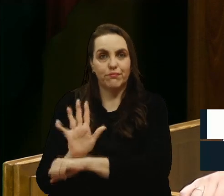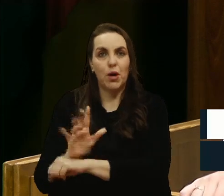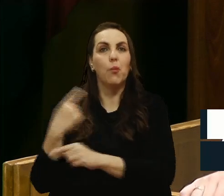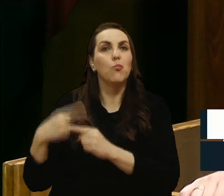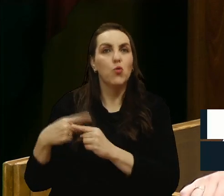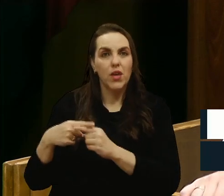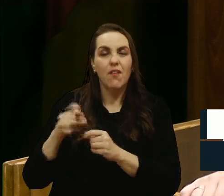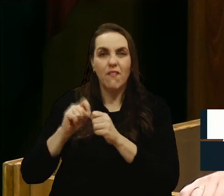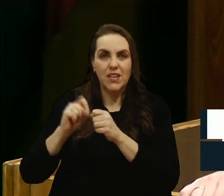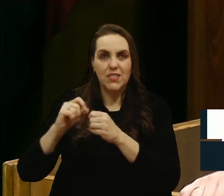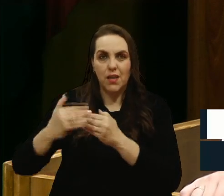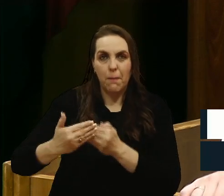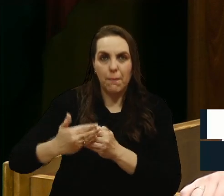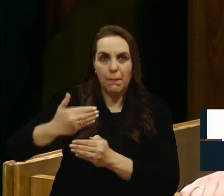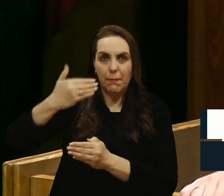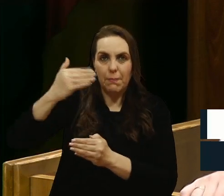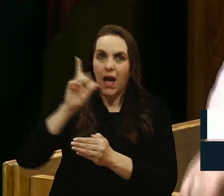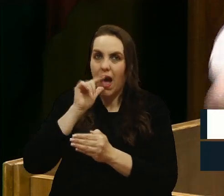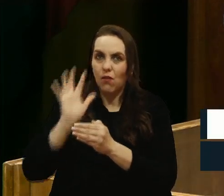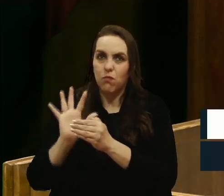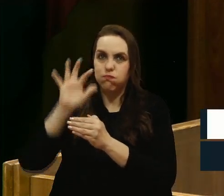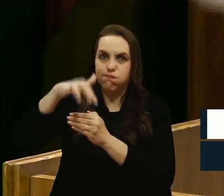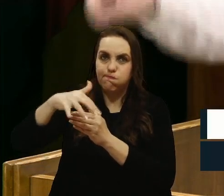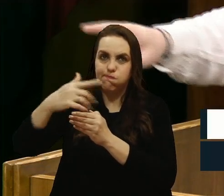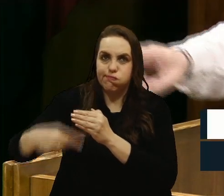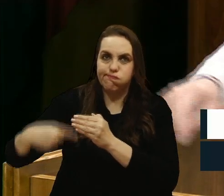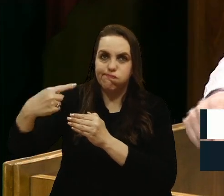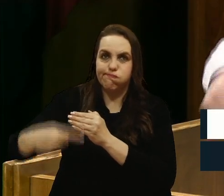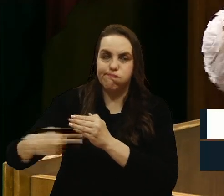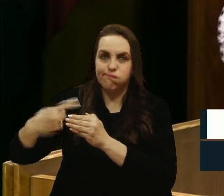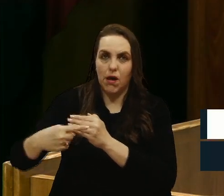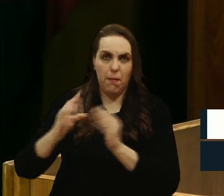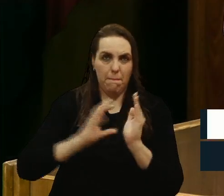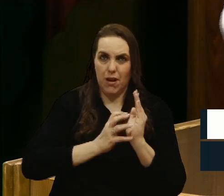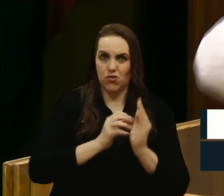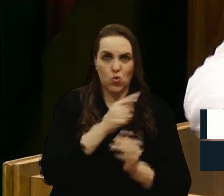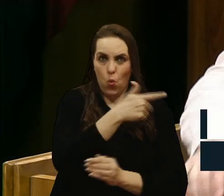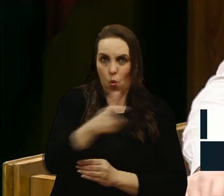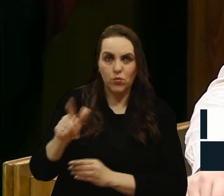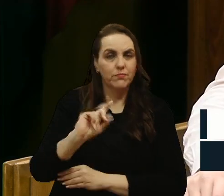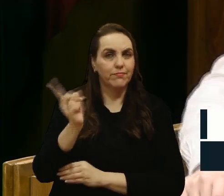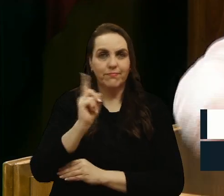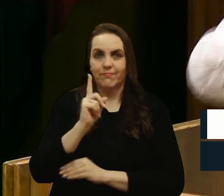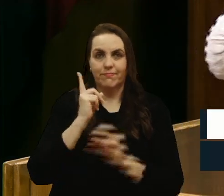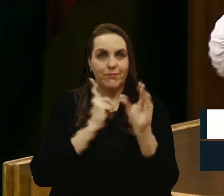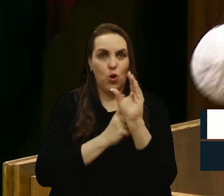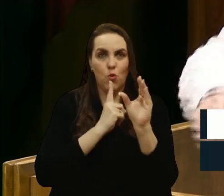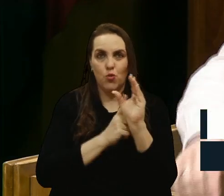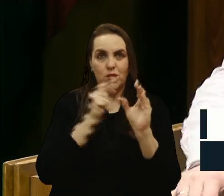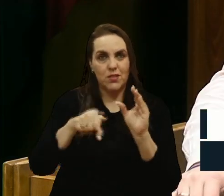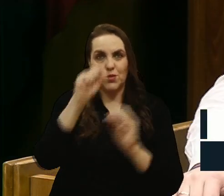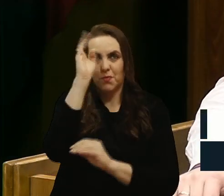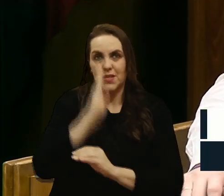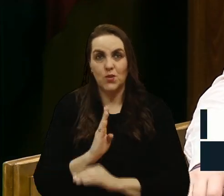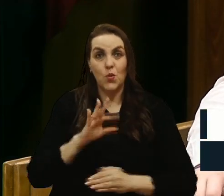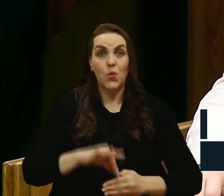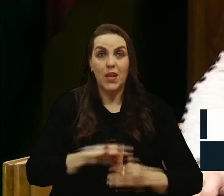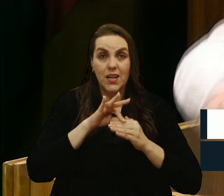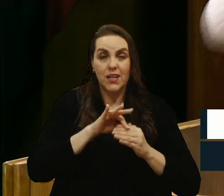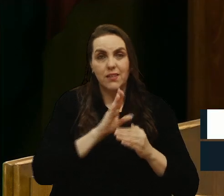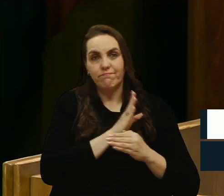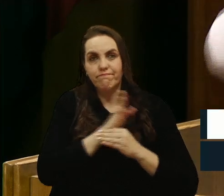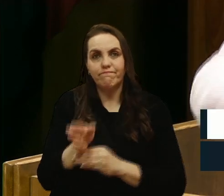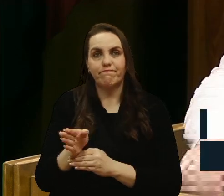fazer uma barragem. Não foi nenhum outro partido, foi o Partido Comunista do Brasil que mandou o líder da sua bancada